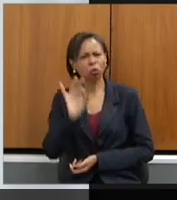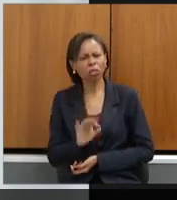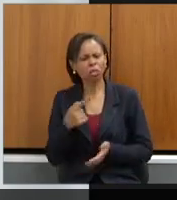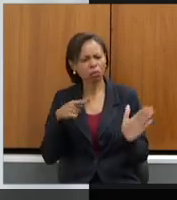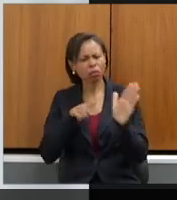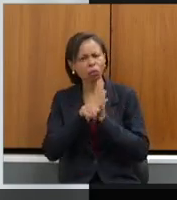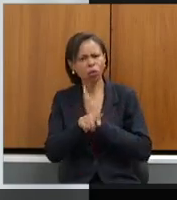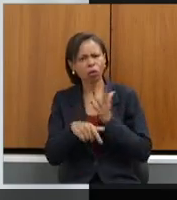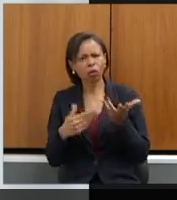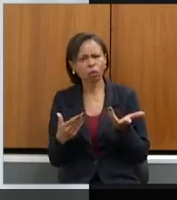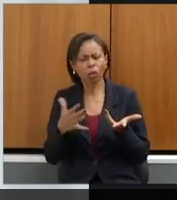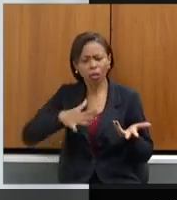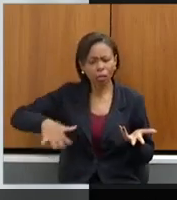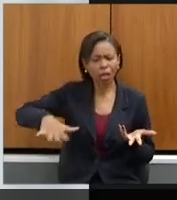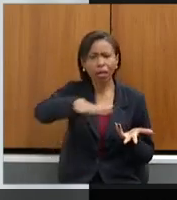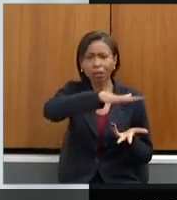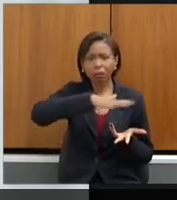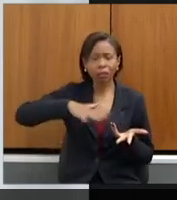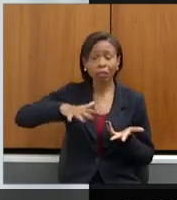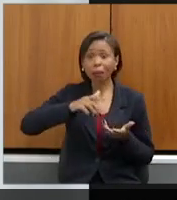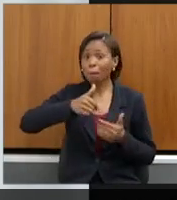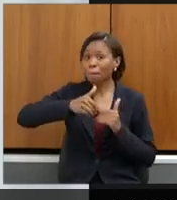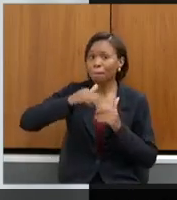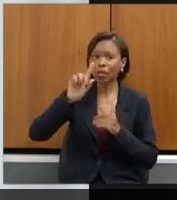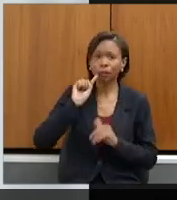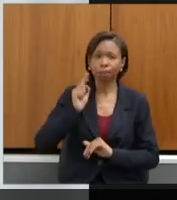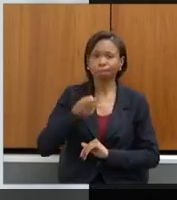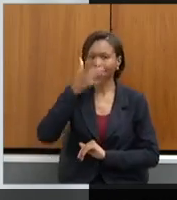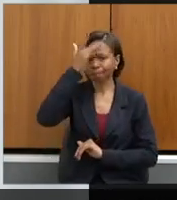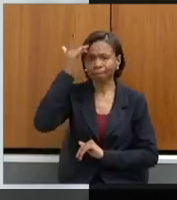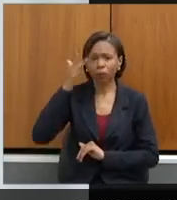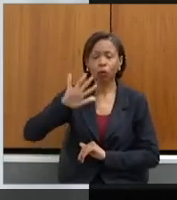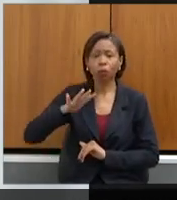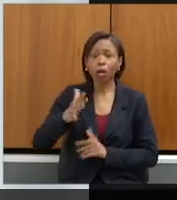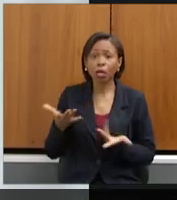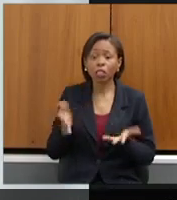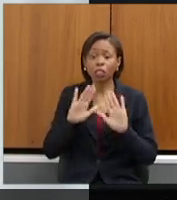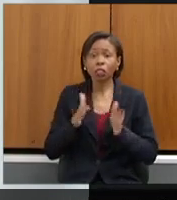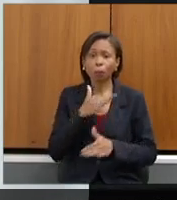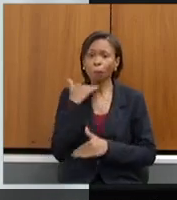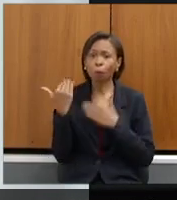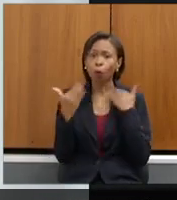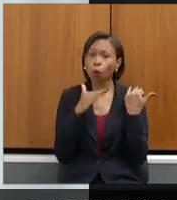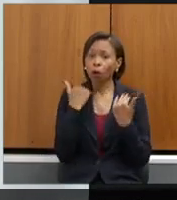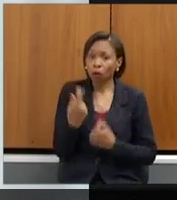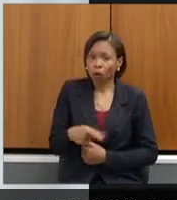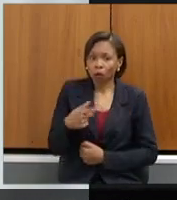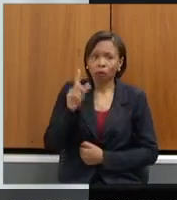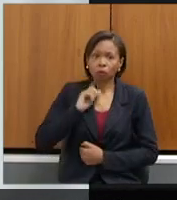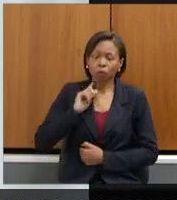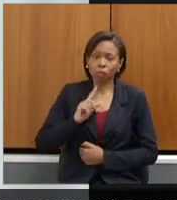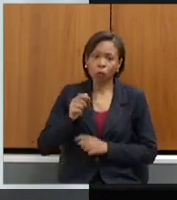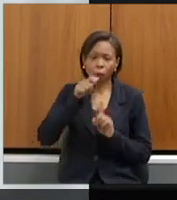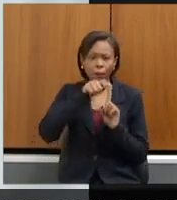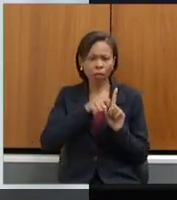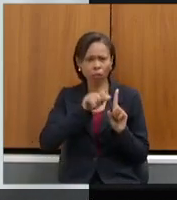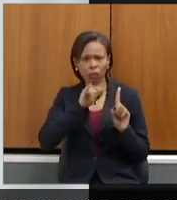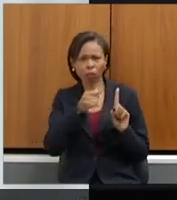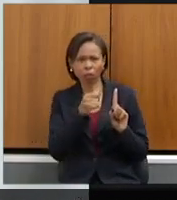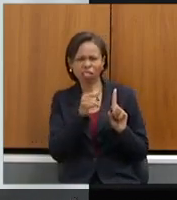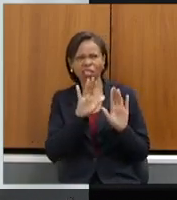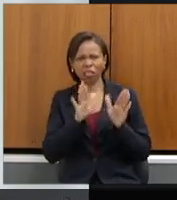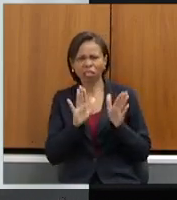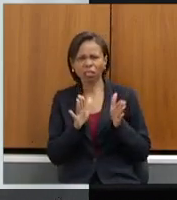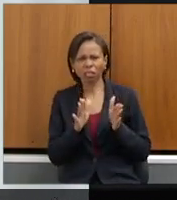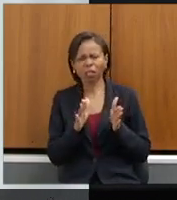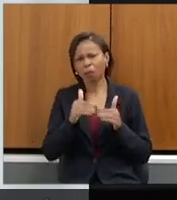nem se chamar em que milhares pelo mais de mil pessoas sempre dois saúde já morreram em Minas Gerais e só no meio de Janeiro mas já tivemos